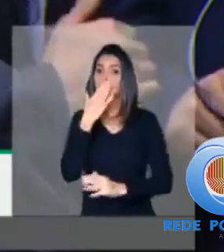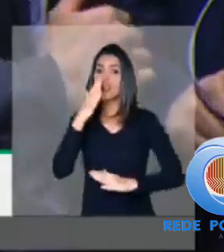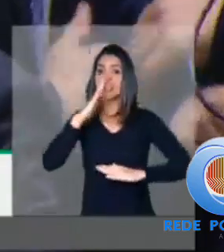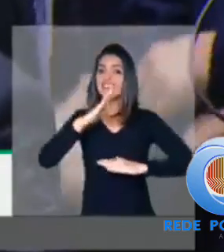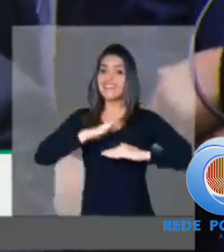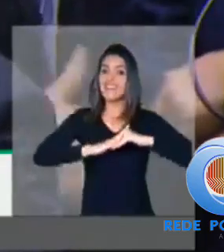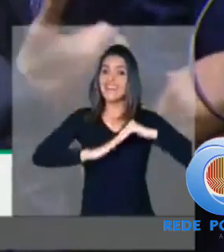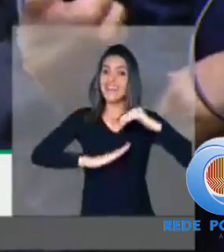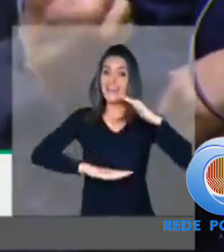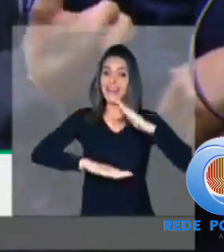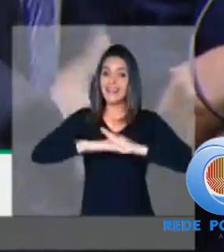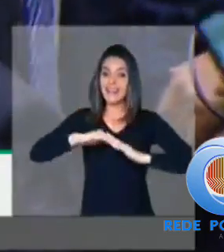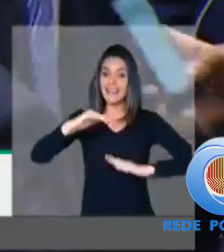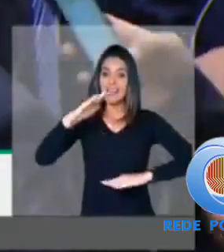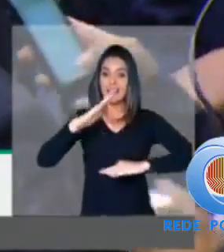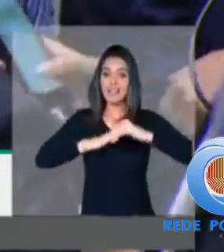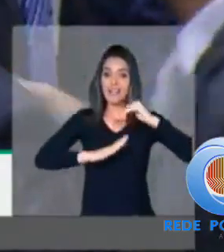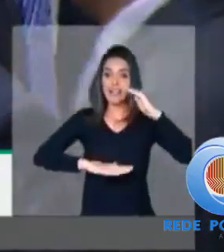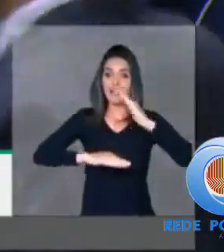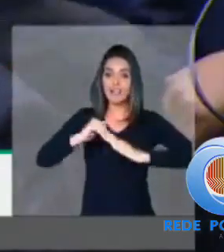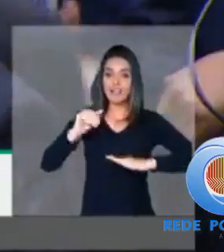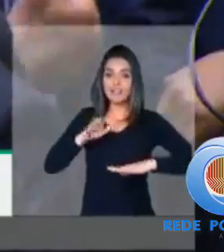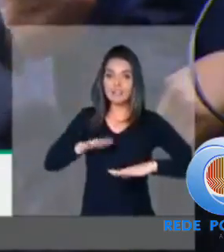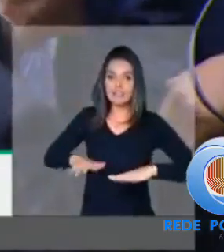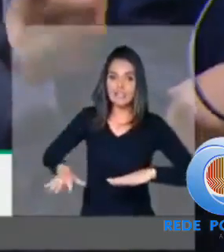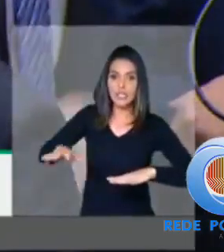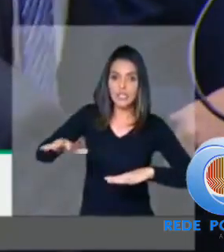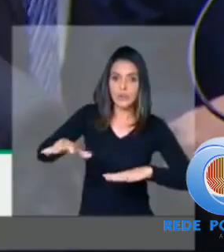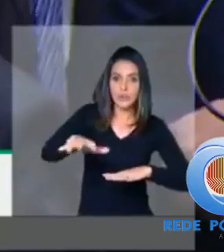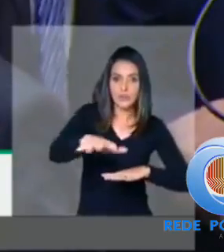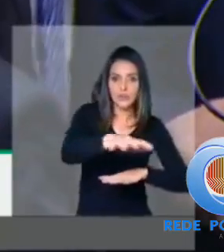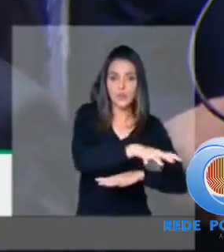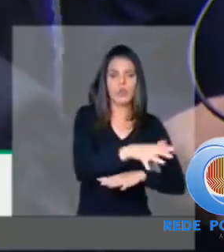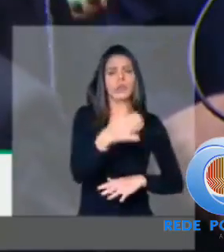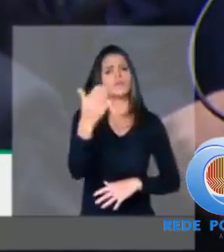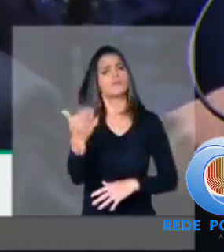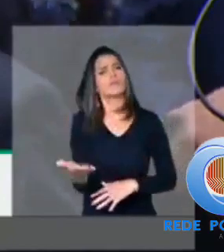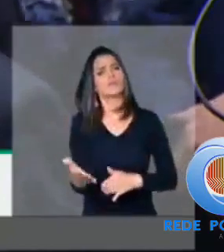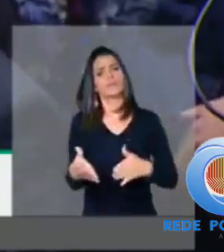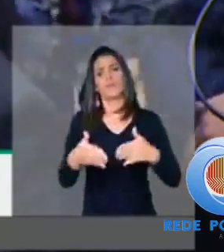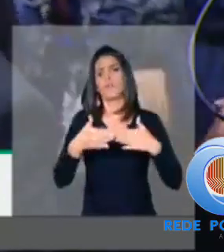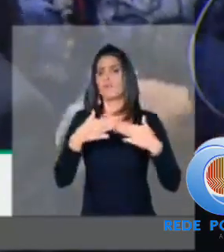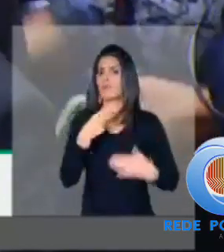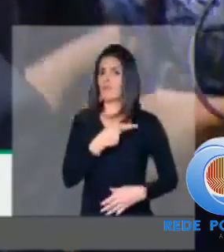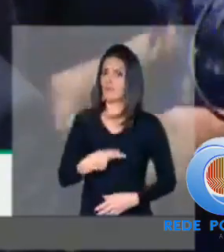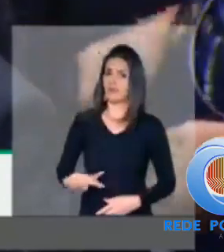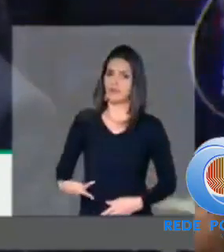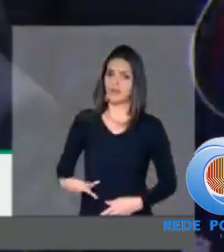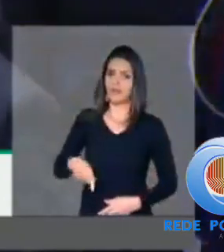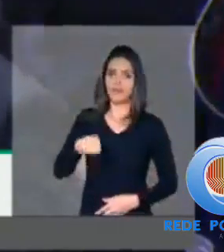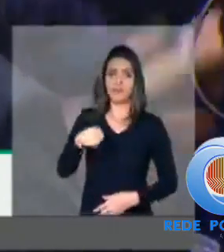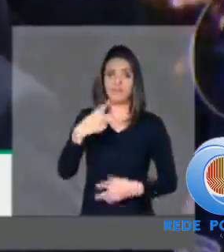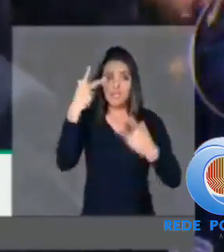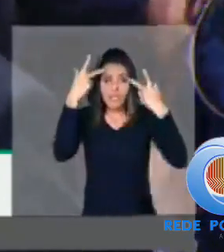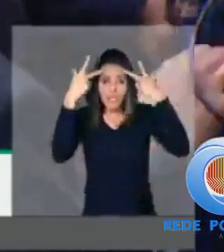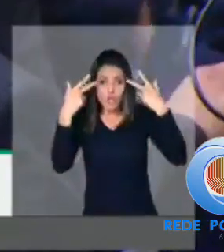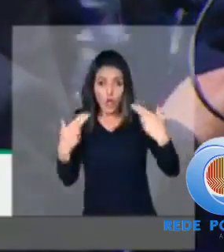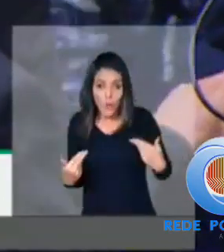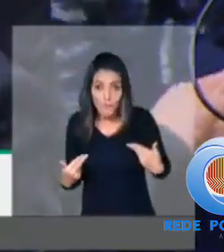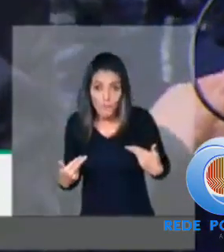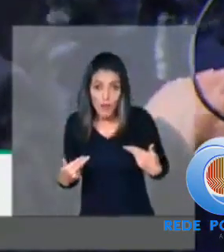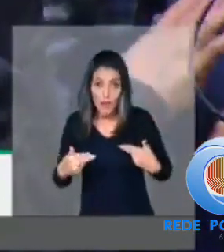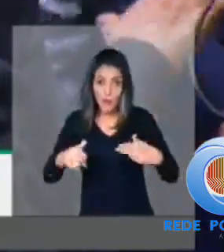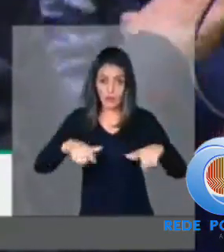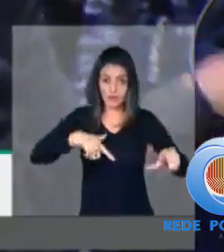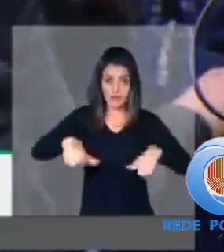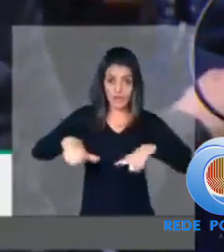categorias, para todos os setores. Presidente, se acha tão normal